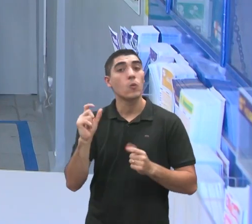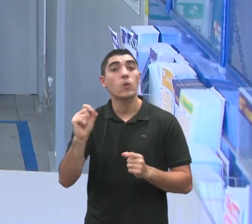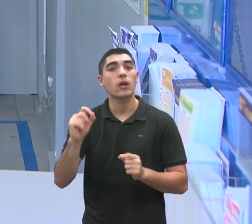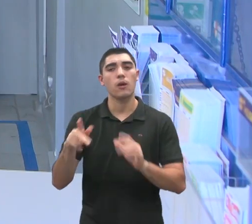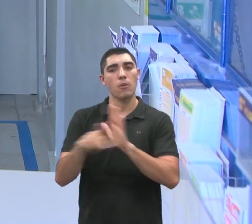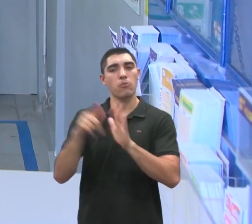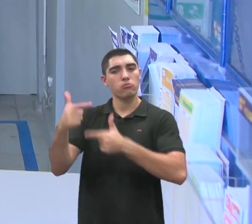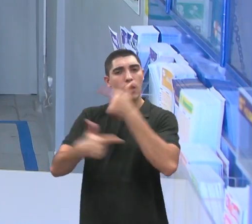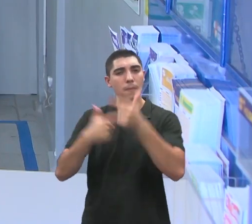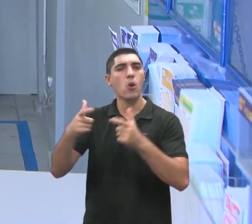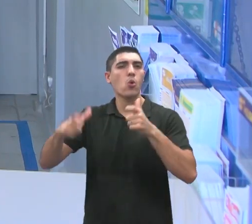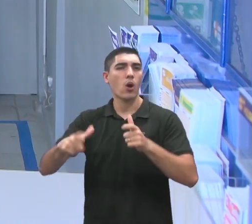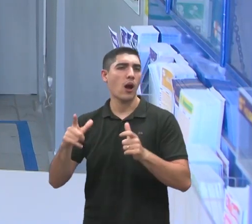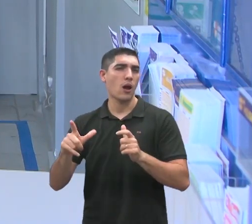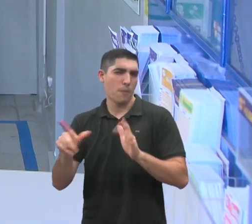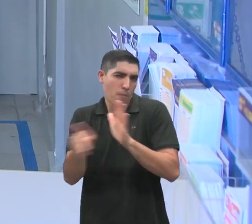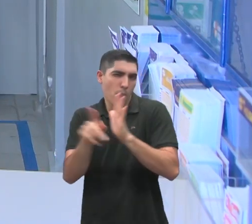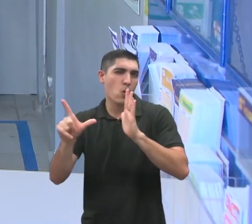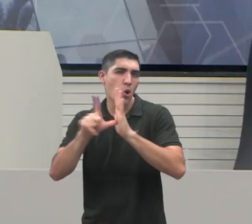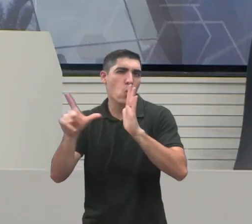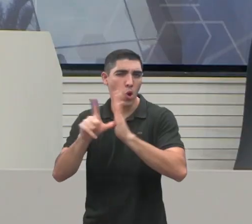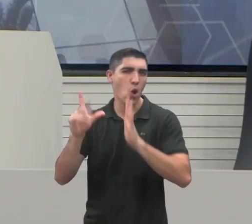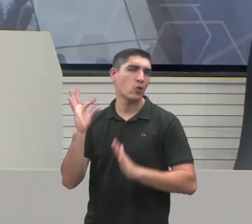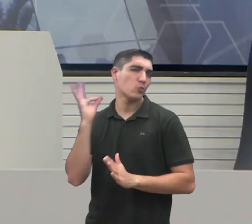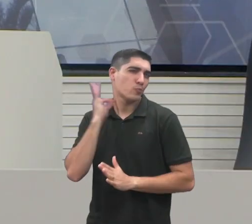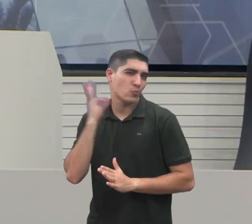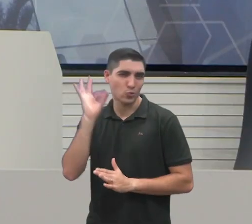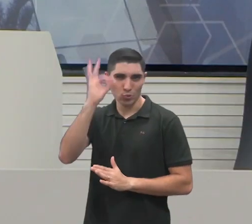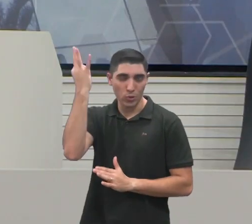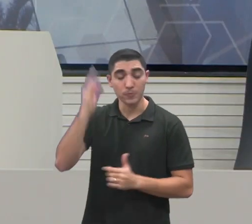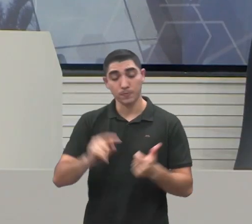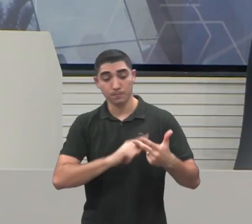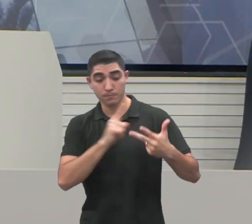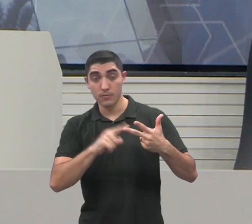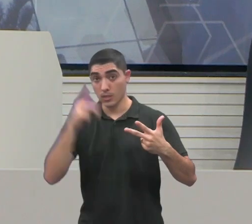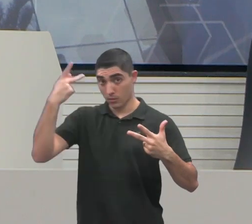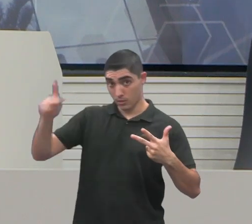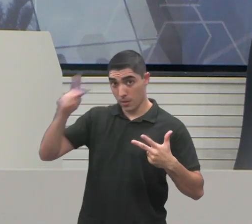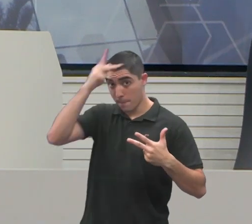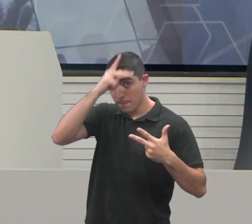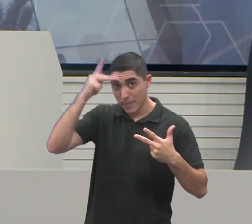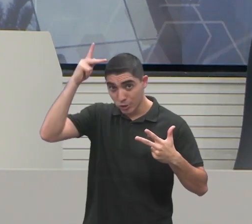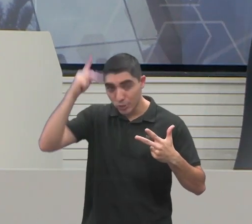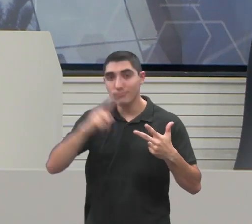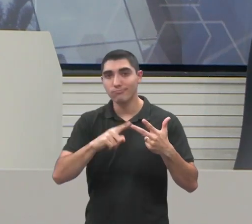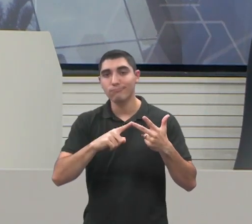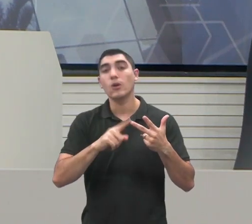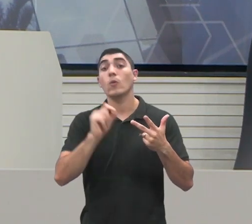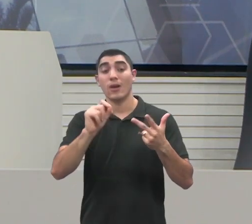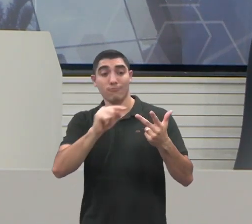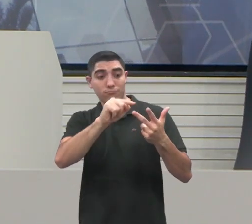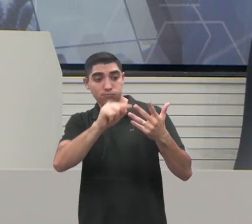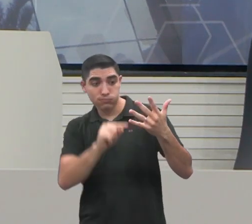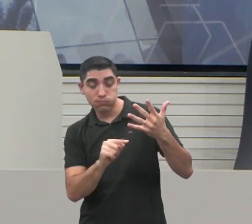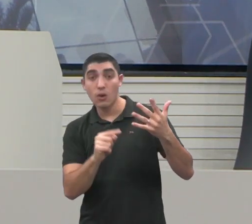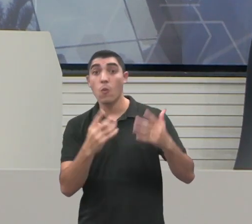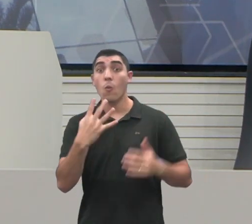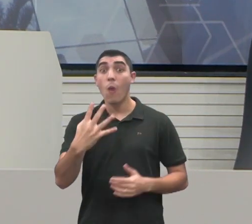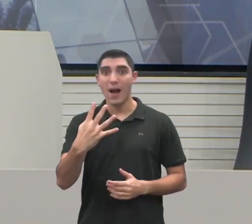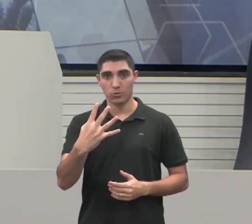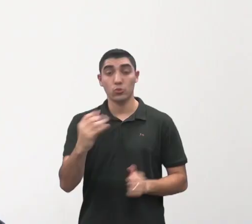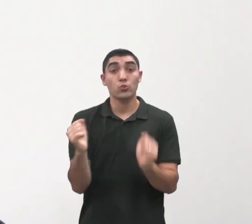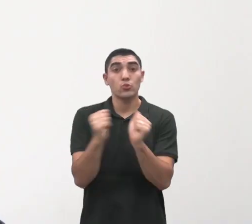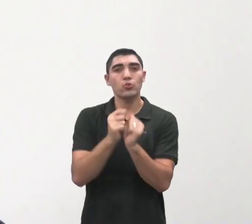criação do serviço público de loteria na cidade; do vereador Fernando Petit, PSDB, 4 projetos foram vetados,